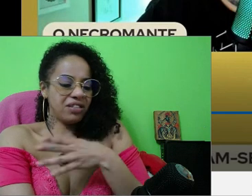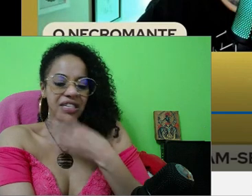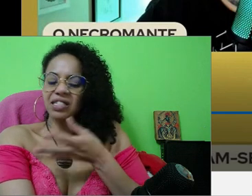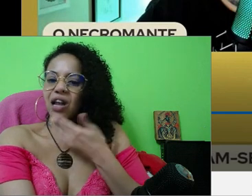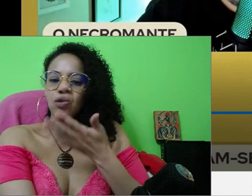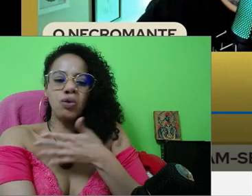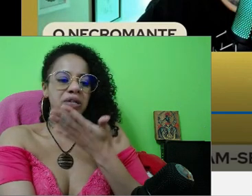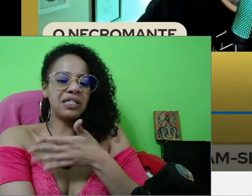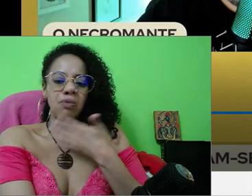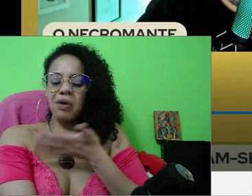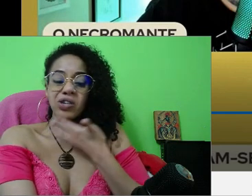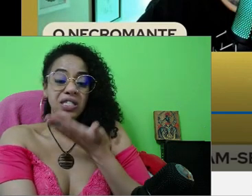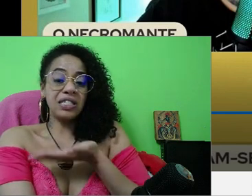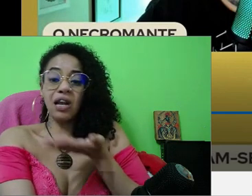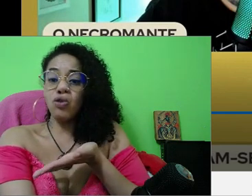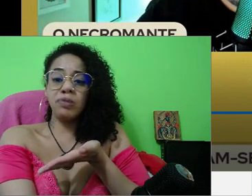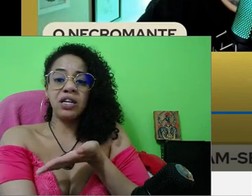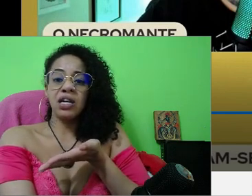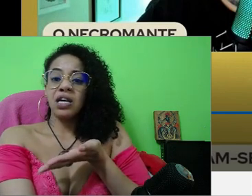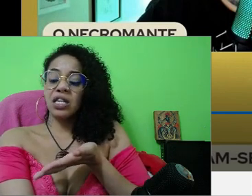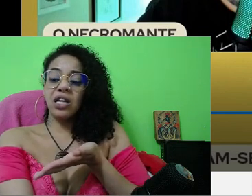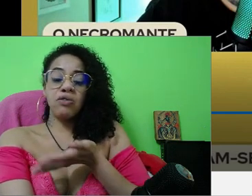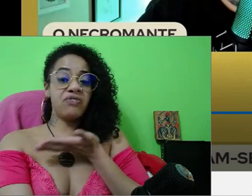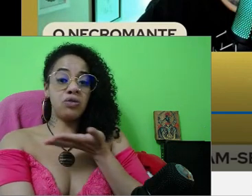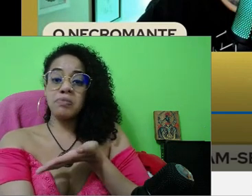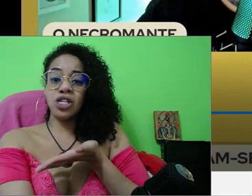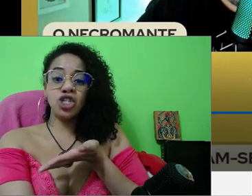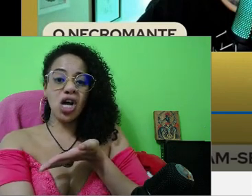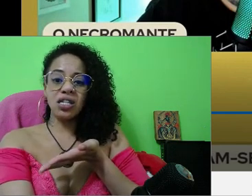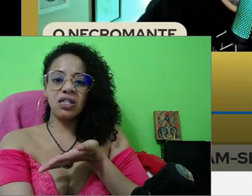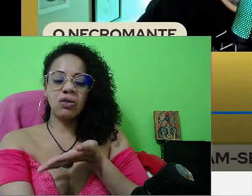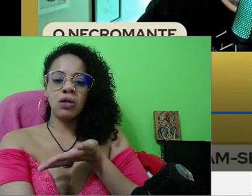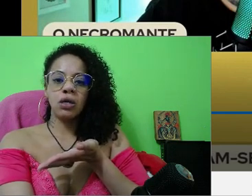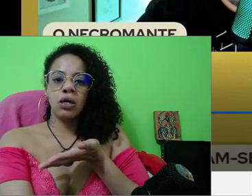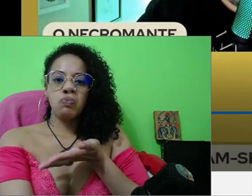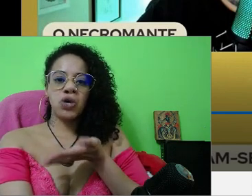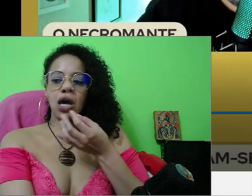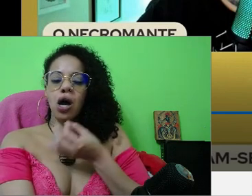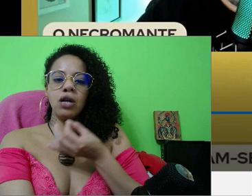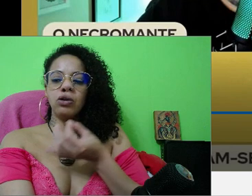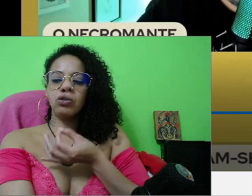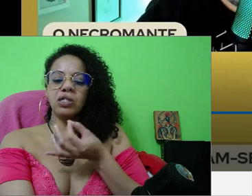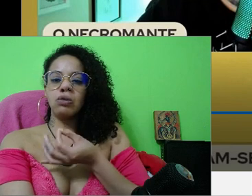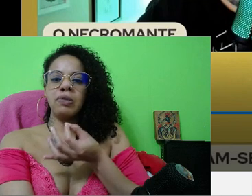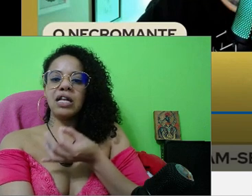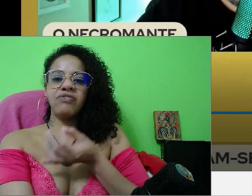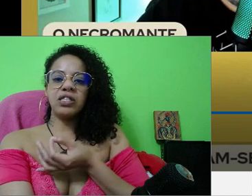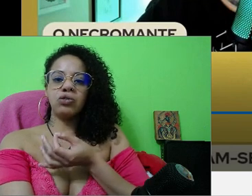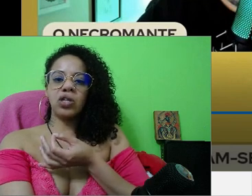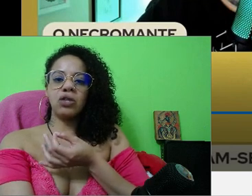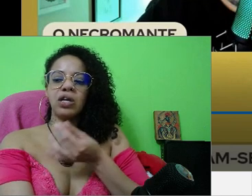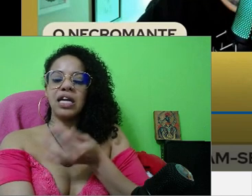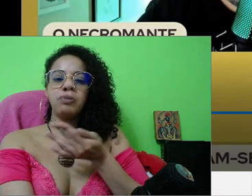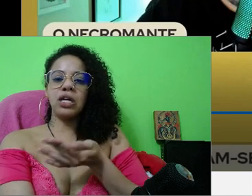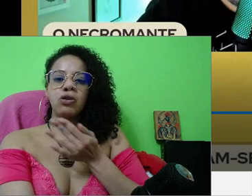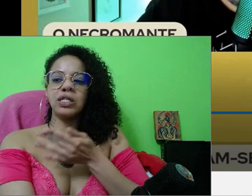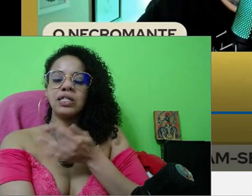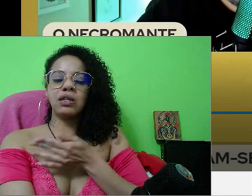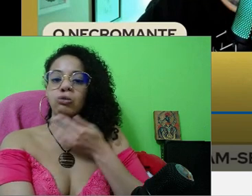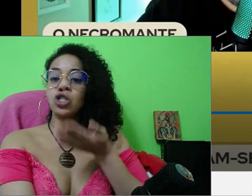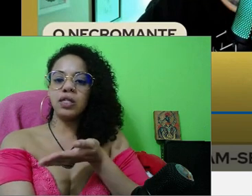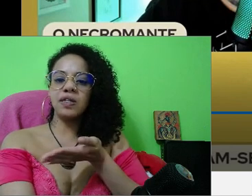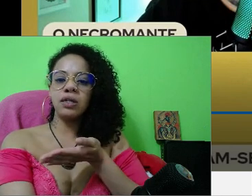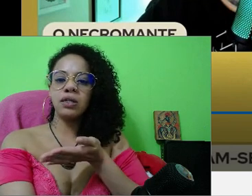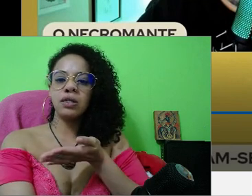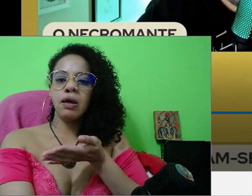ai insalubres é uma coisa insalubre entendeu e vira um ambiente tóxico porque olha o que eu tô sendo obrigada a fazer eu tô tendo que responder